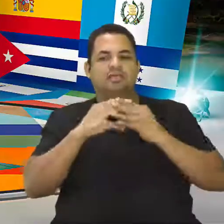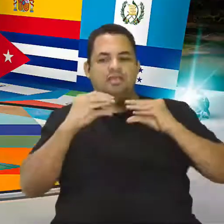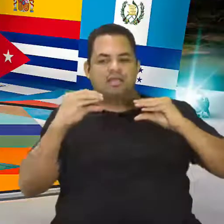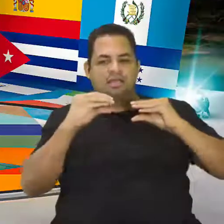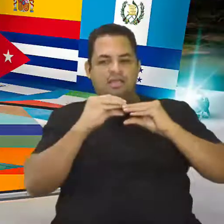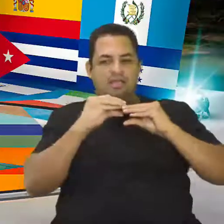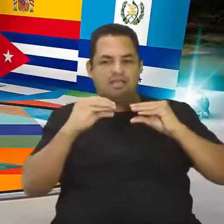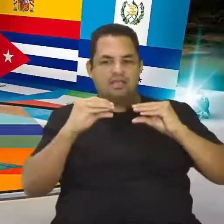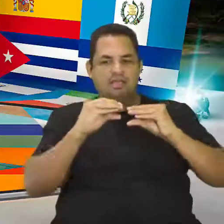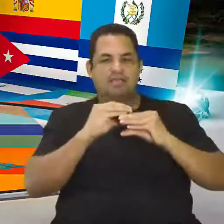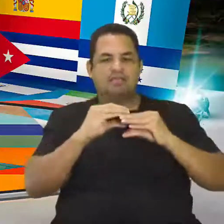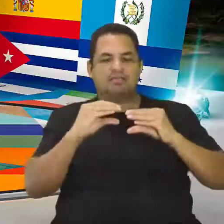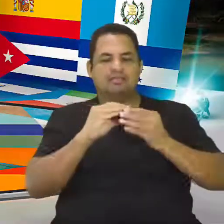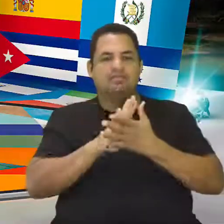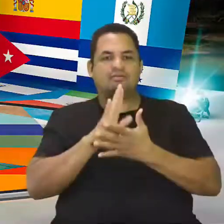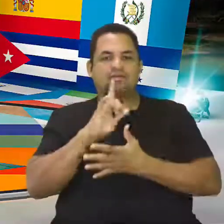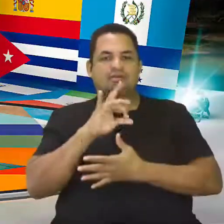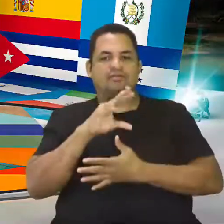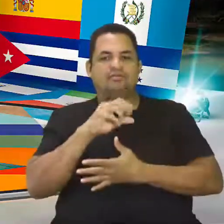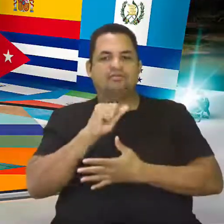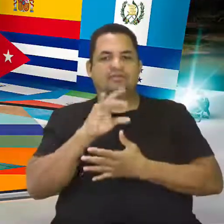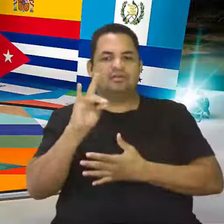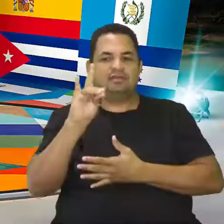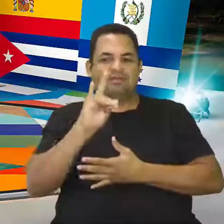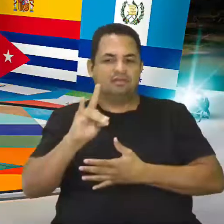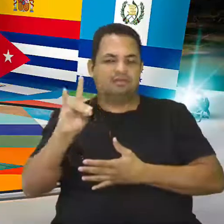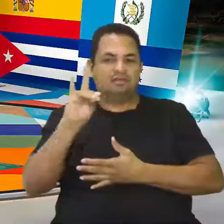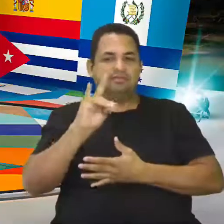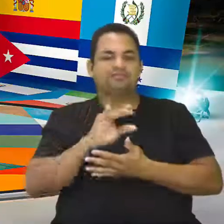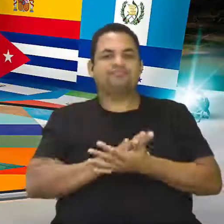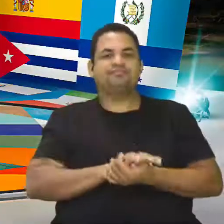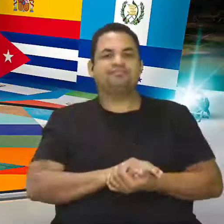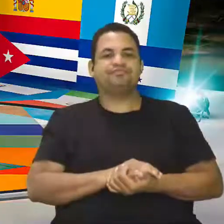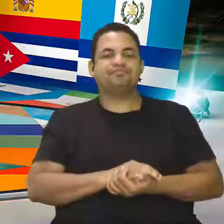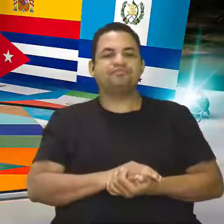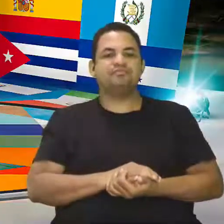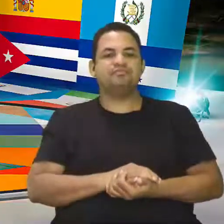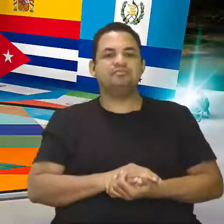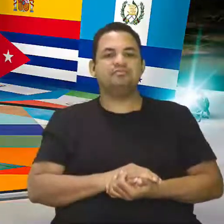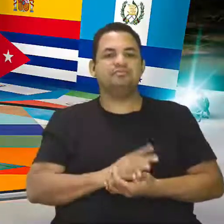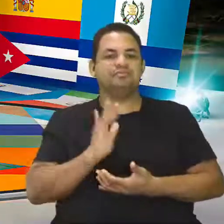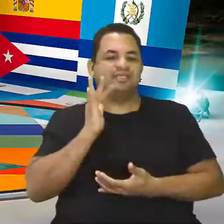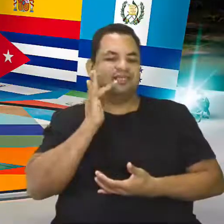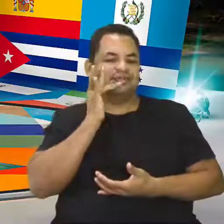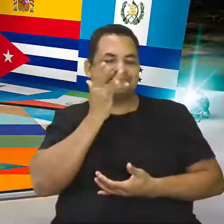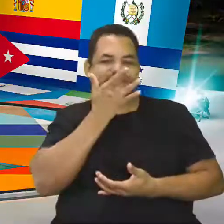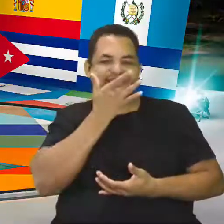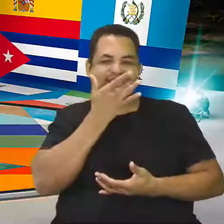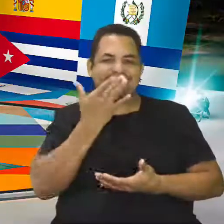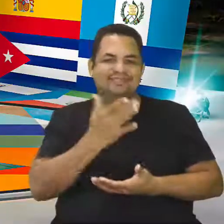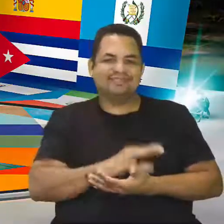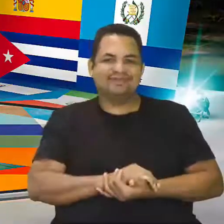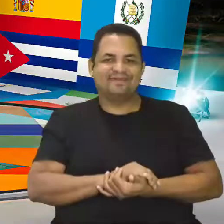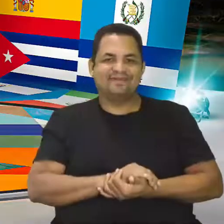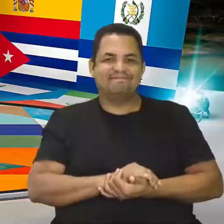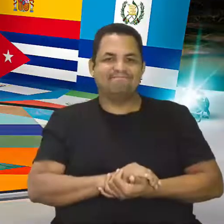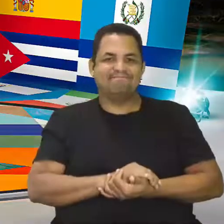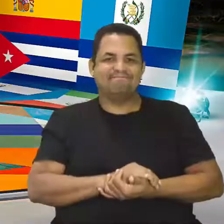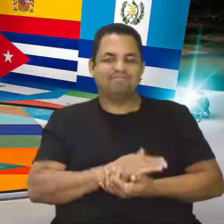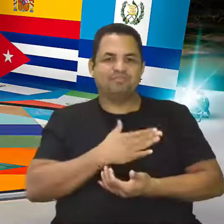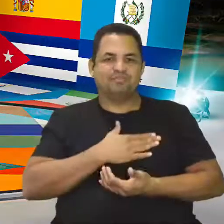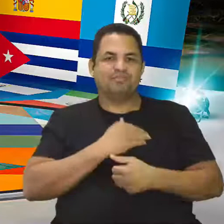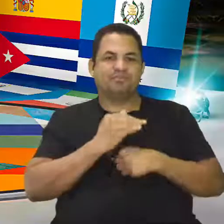a fazer com uma boliviana. Olha que maravilha! É deliciosa. Então, meus